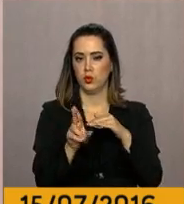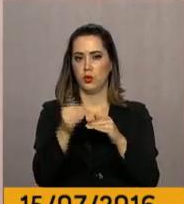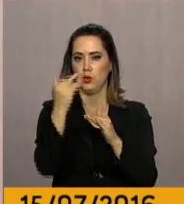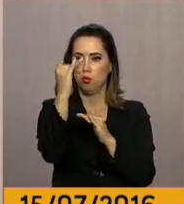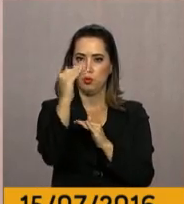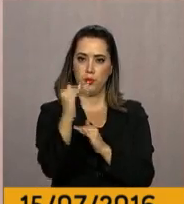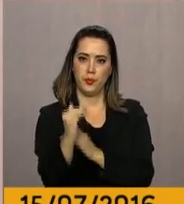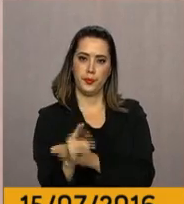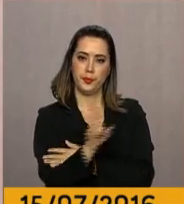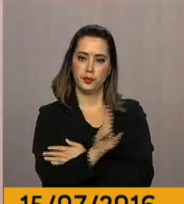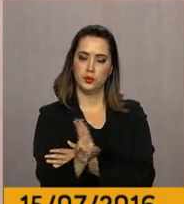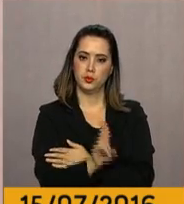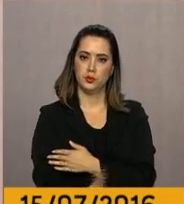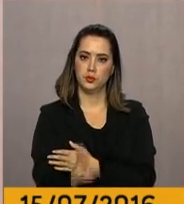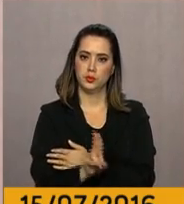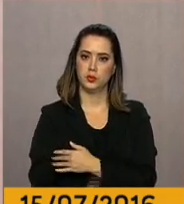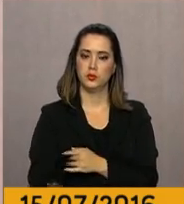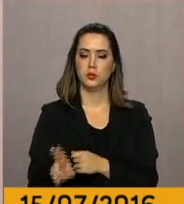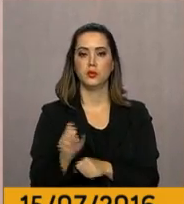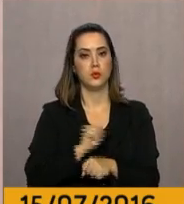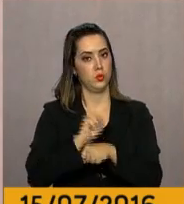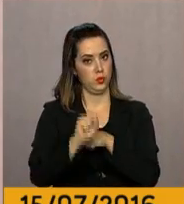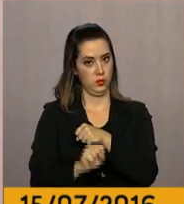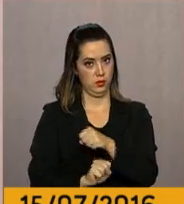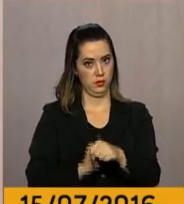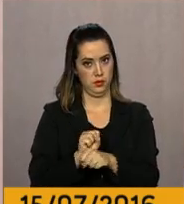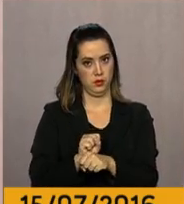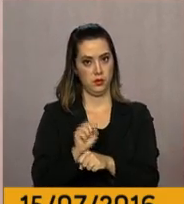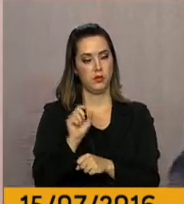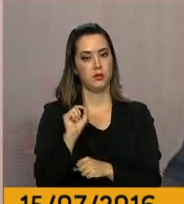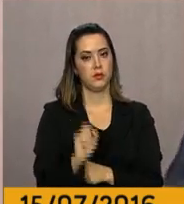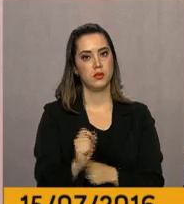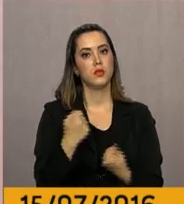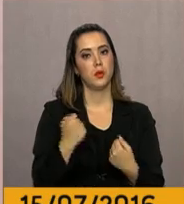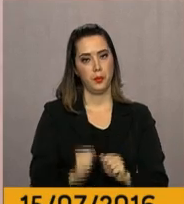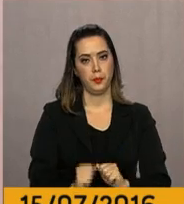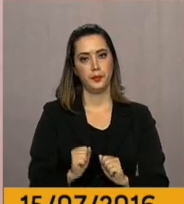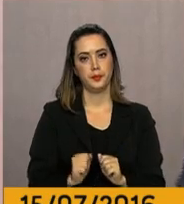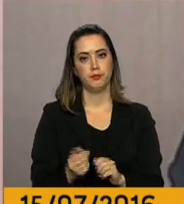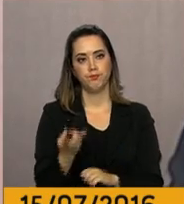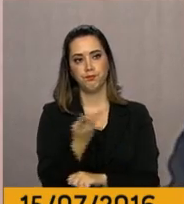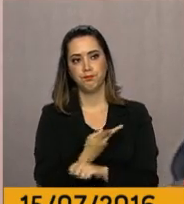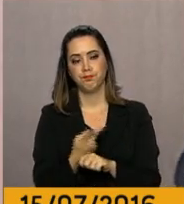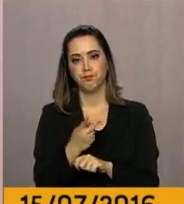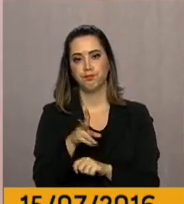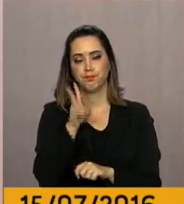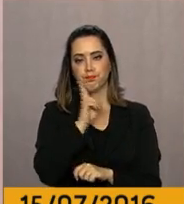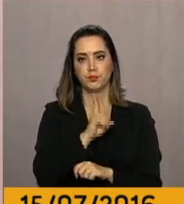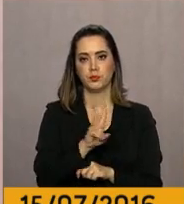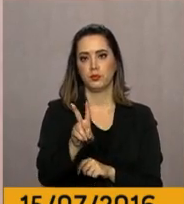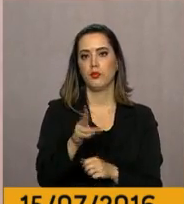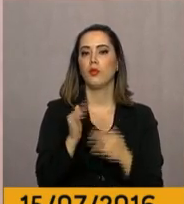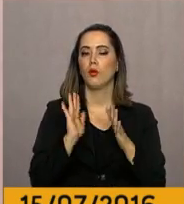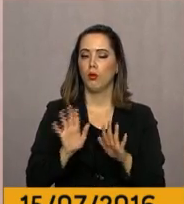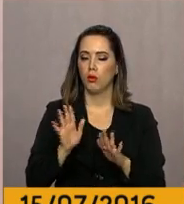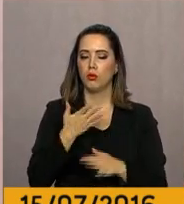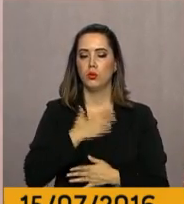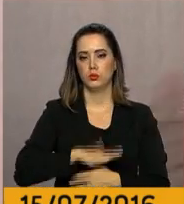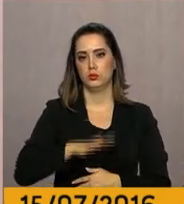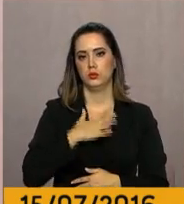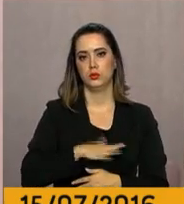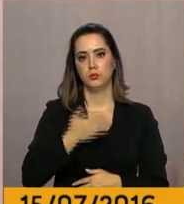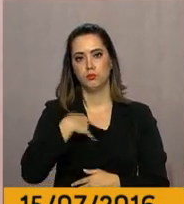respectivos no site do Ministério, e poderão acompanhar com absoluta tranquilidade.